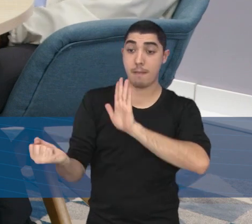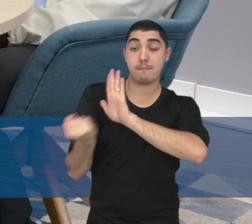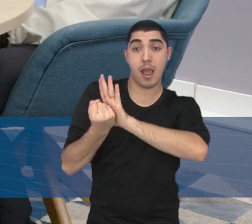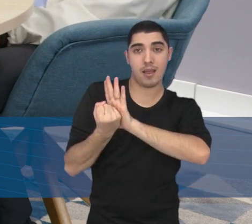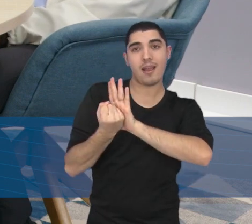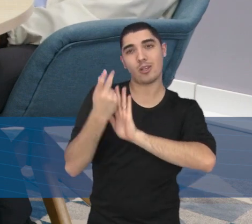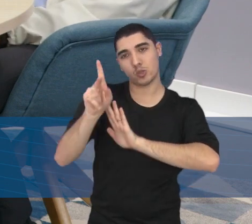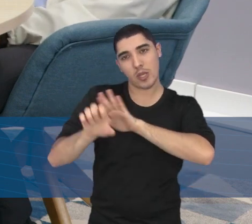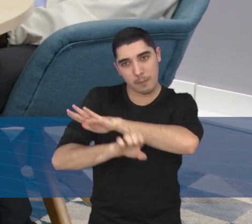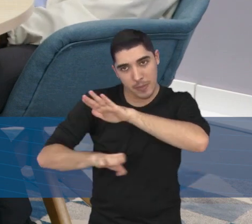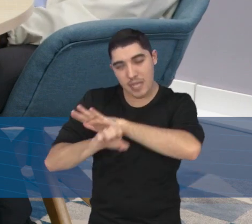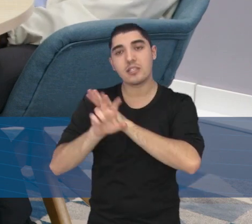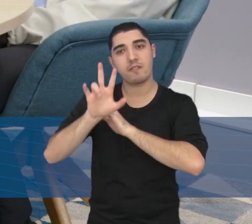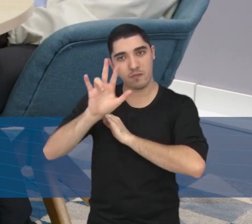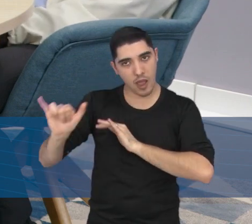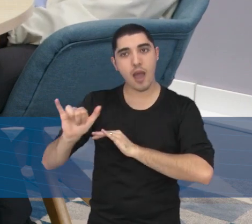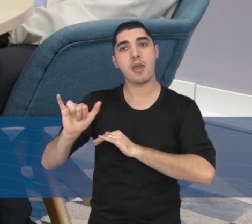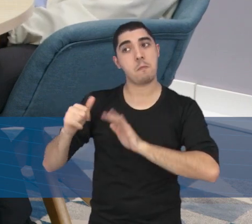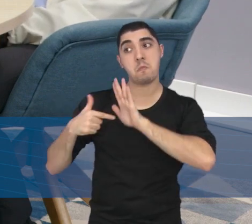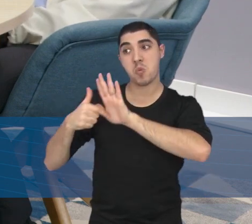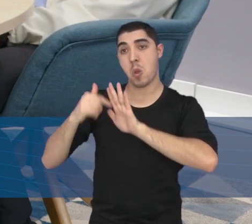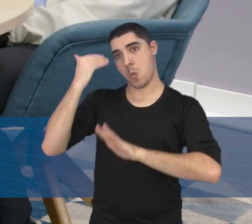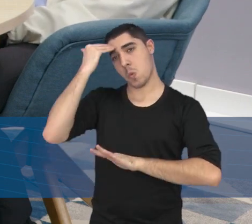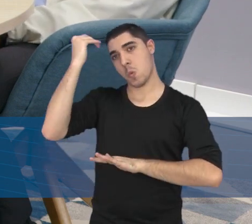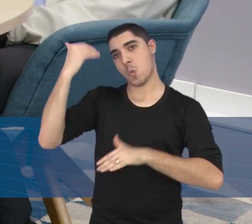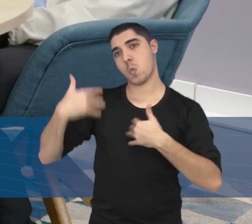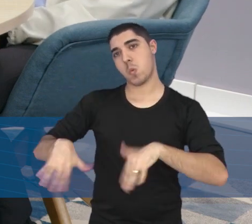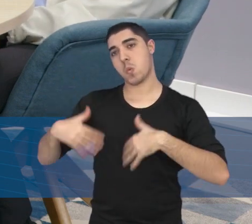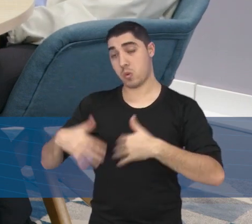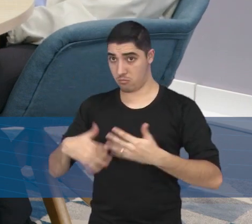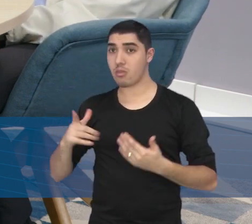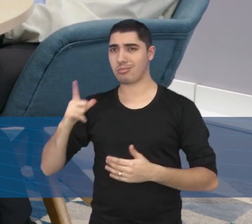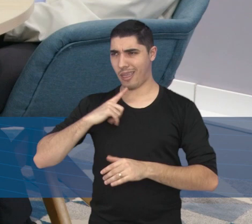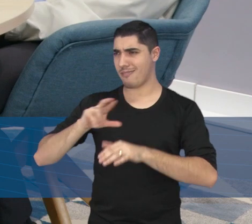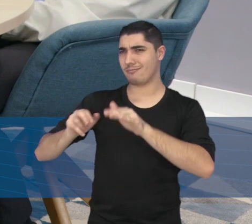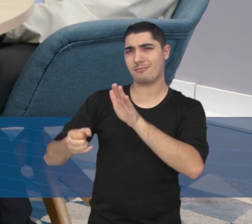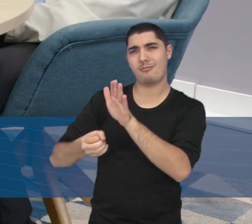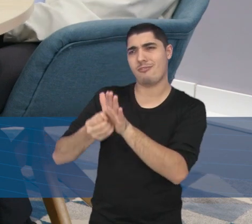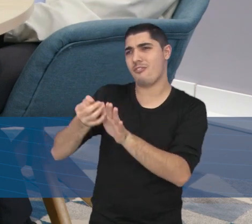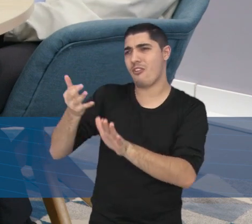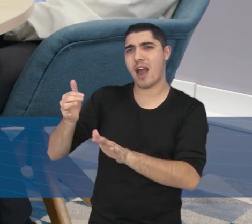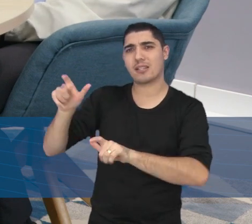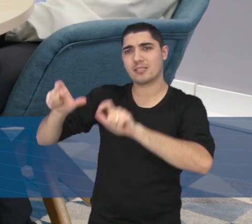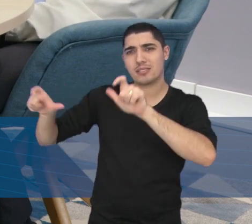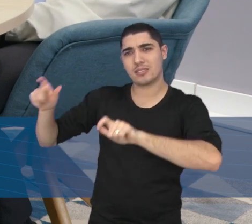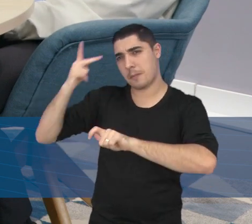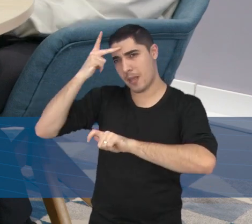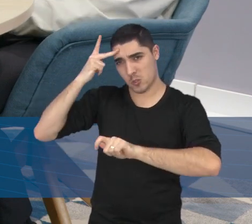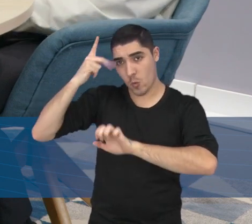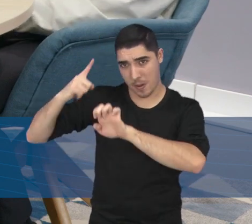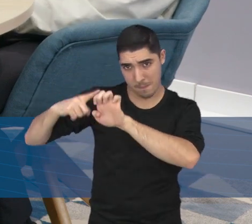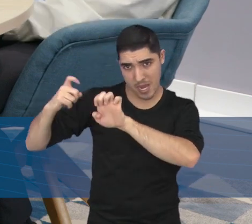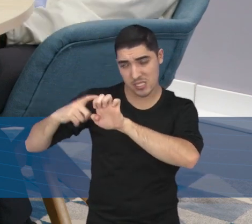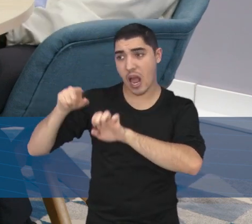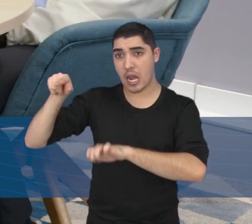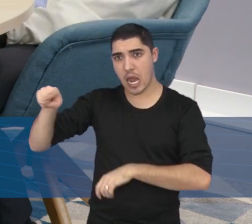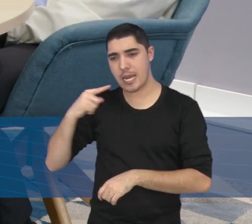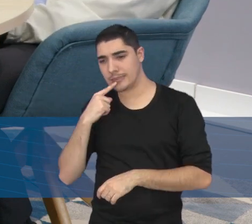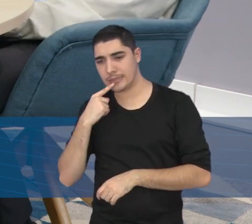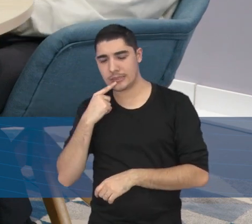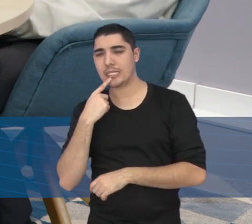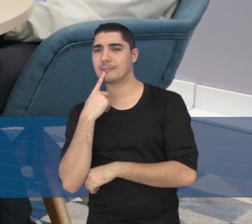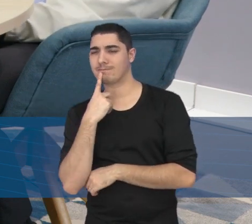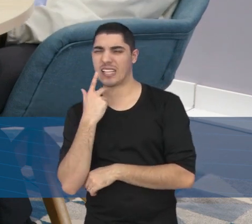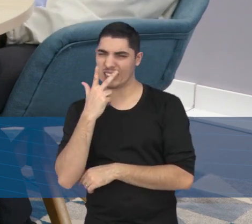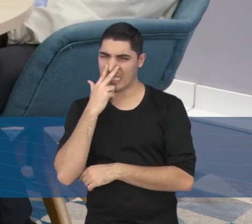de vantagens para fazer isso. E eu vejo ainda tem muitos empresários olhando para aquele momento ali, aquela hora,